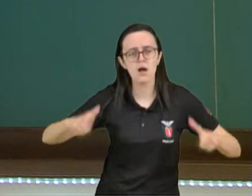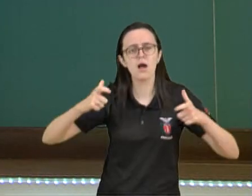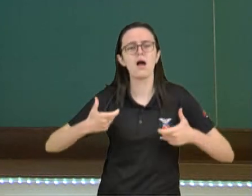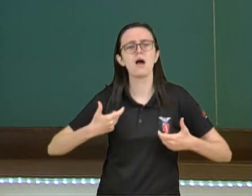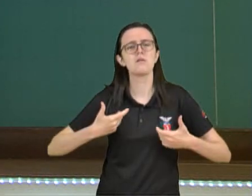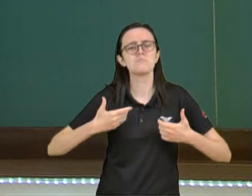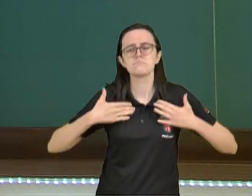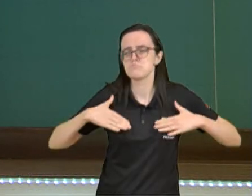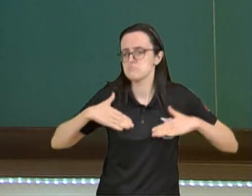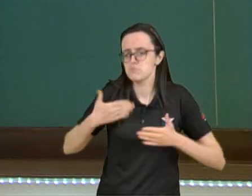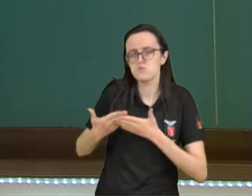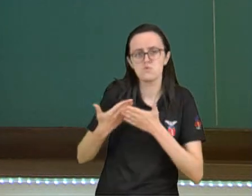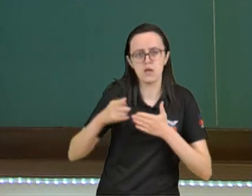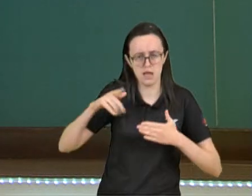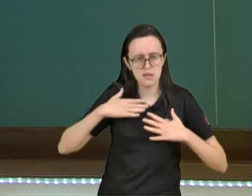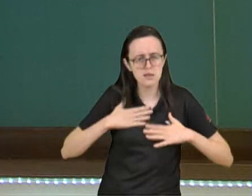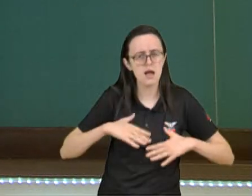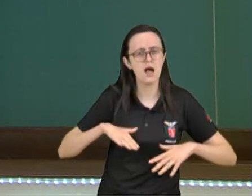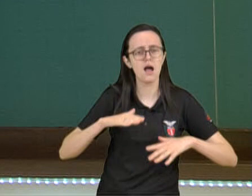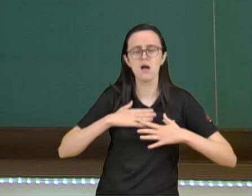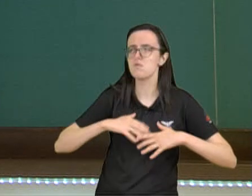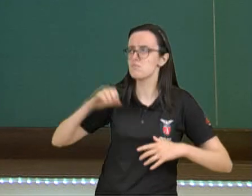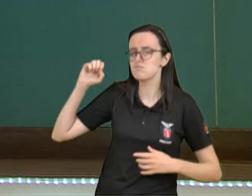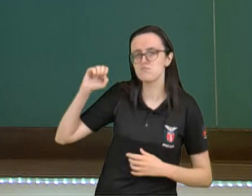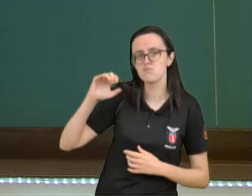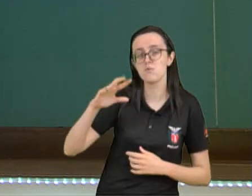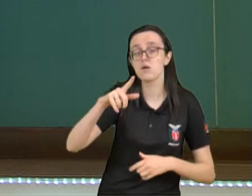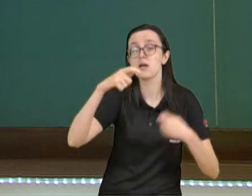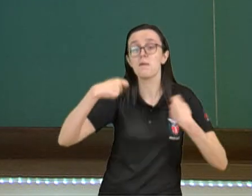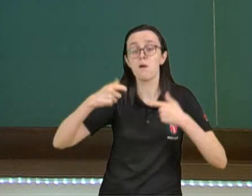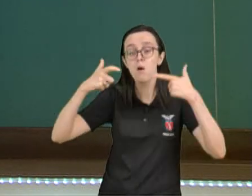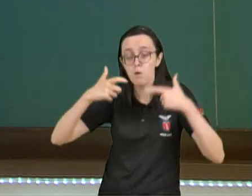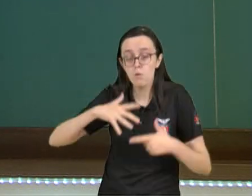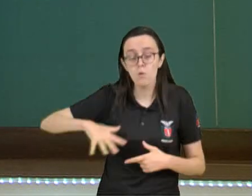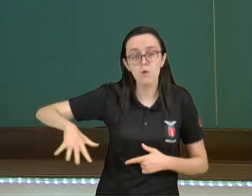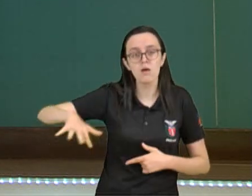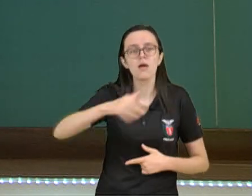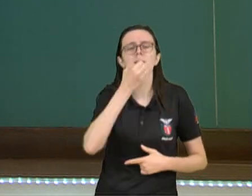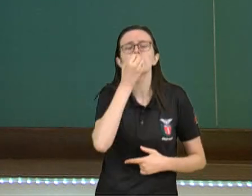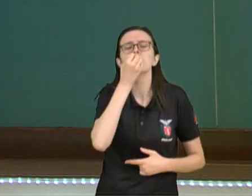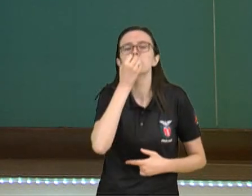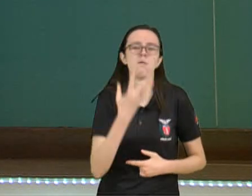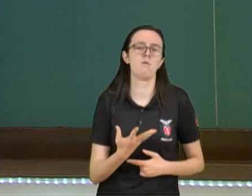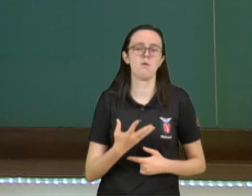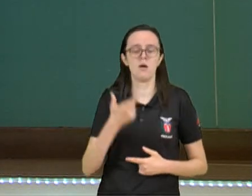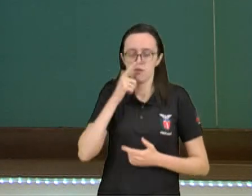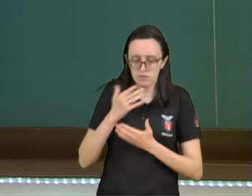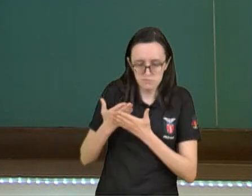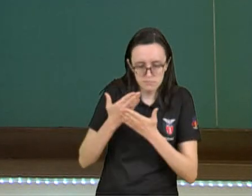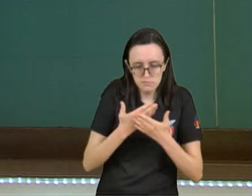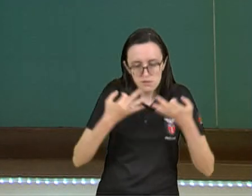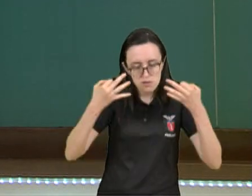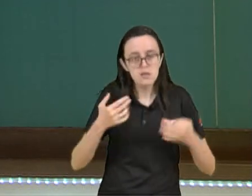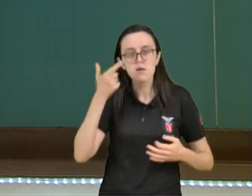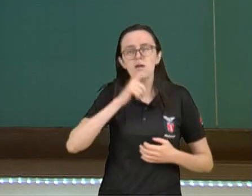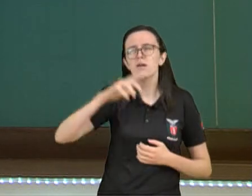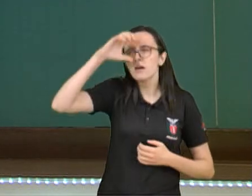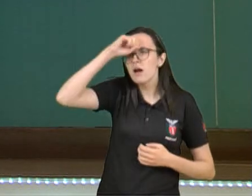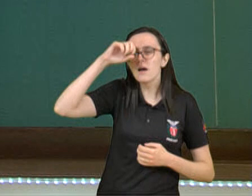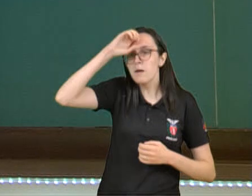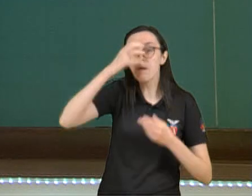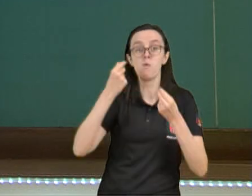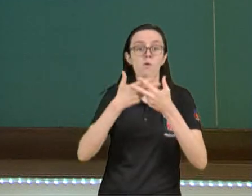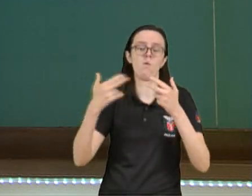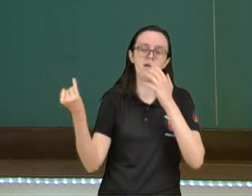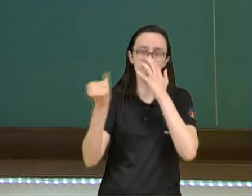Ele é calmo? Tem luminosidade? Você tem que estar num ambiente bem propício para estudar direitinho, para aprender muitas